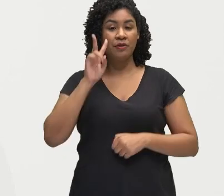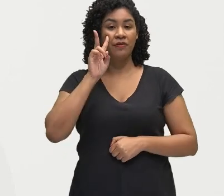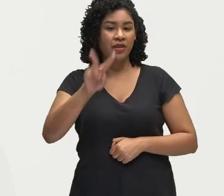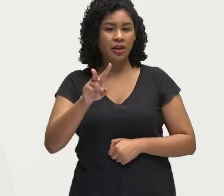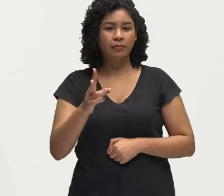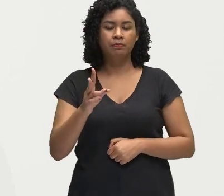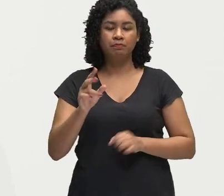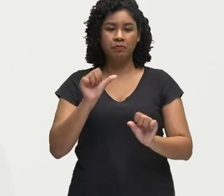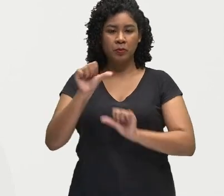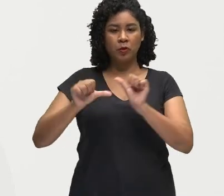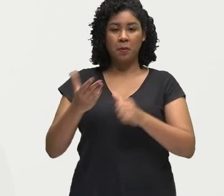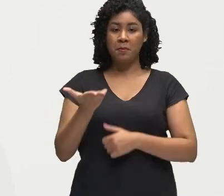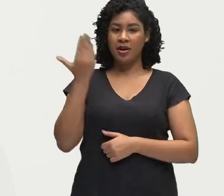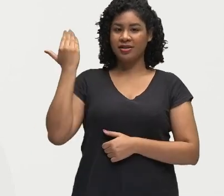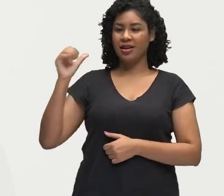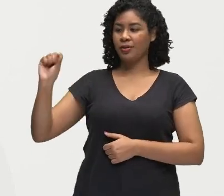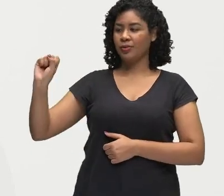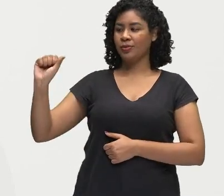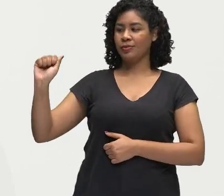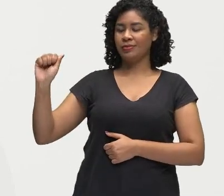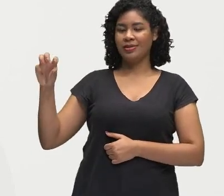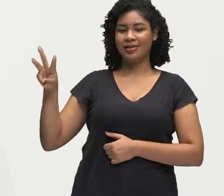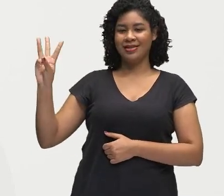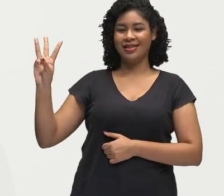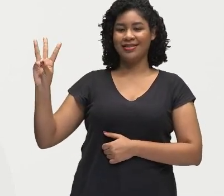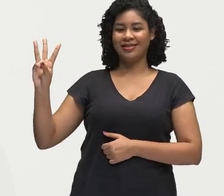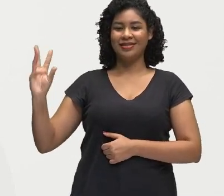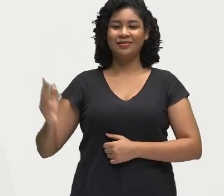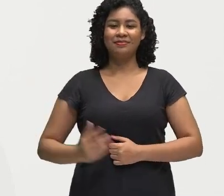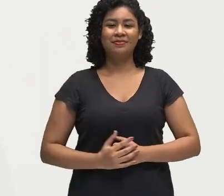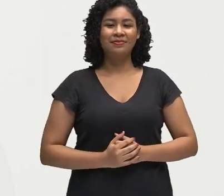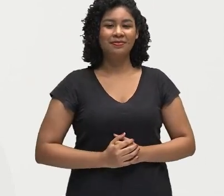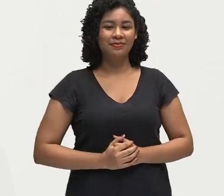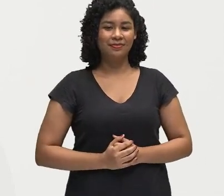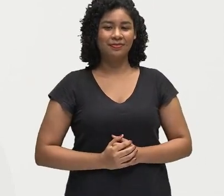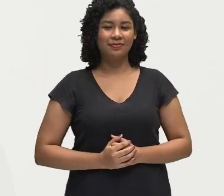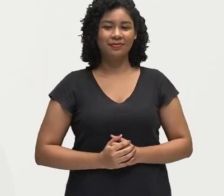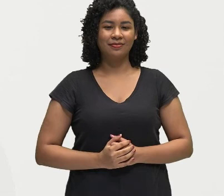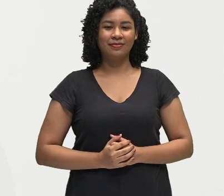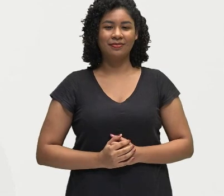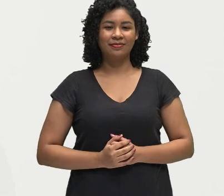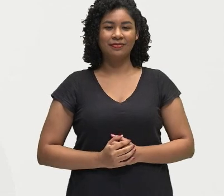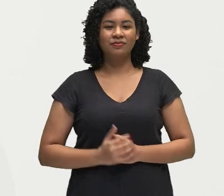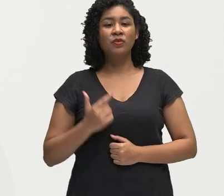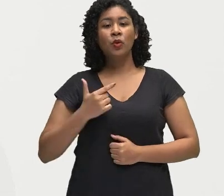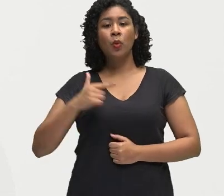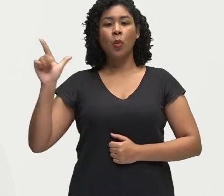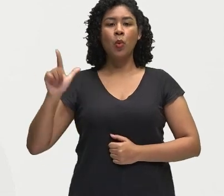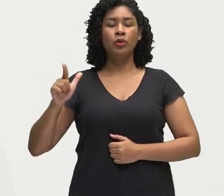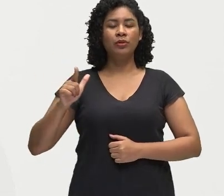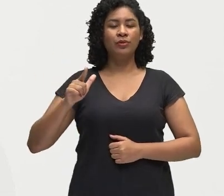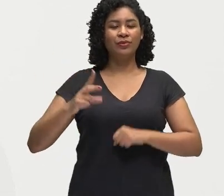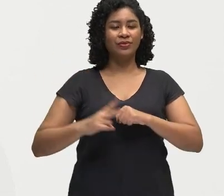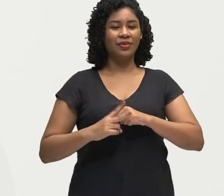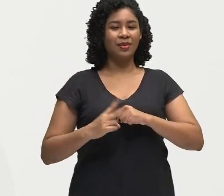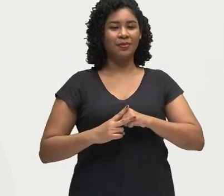saw, saw, saw. Vamos ver mais um.